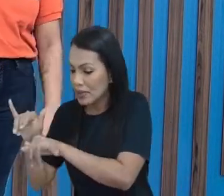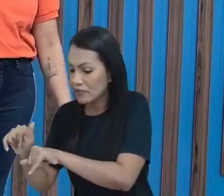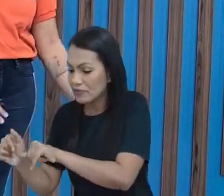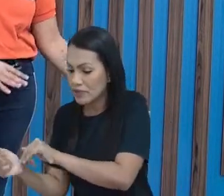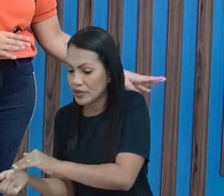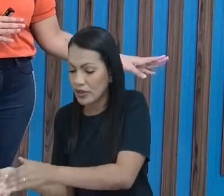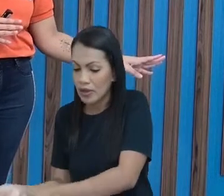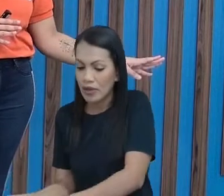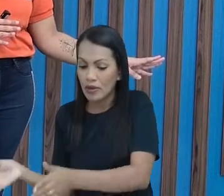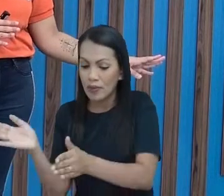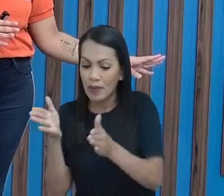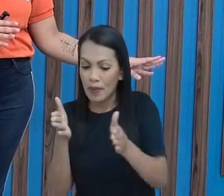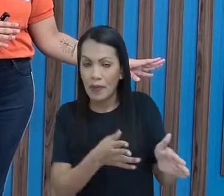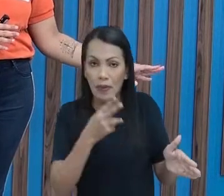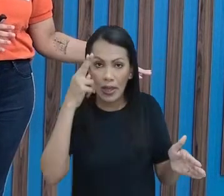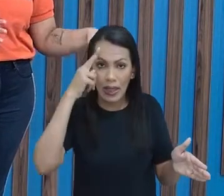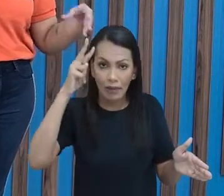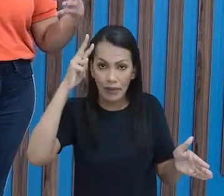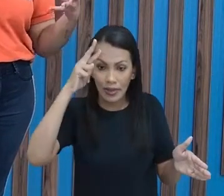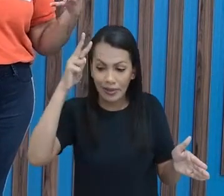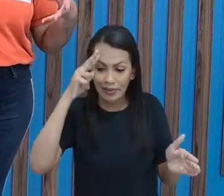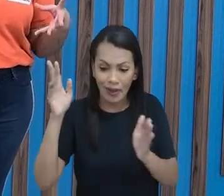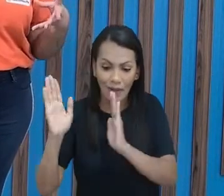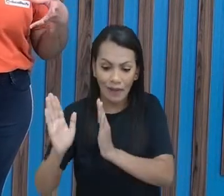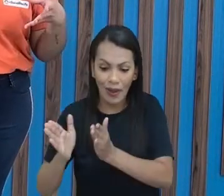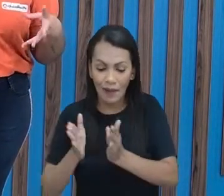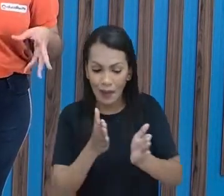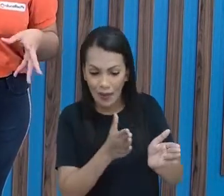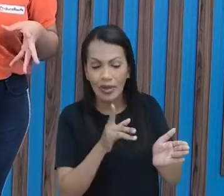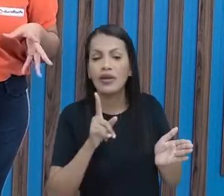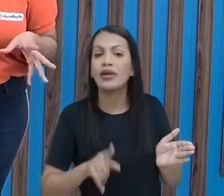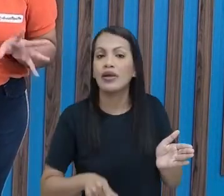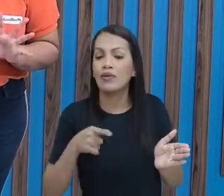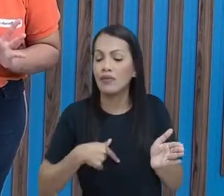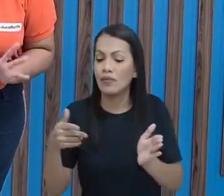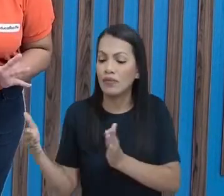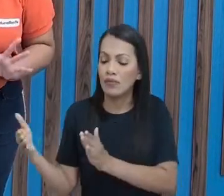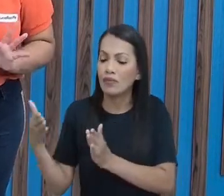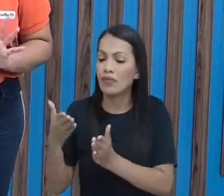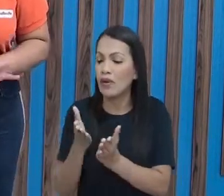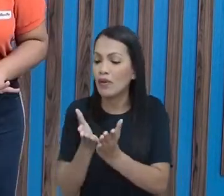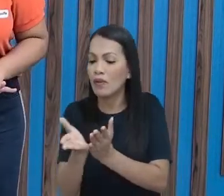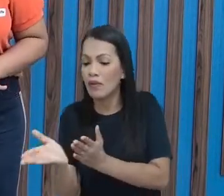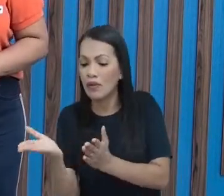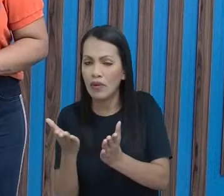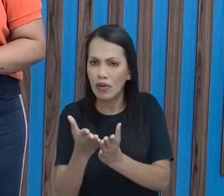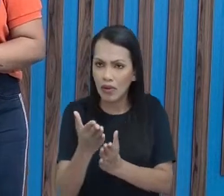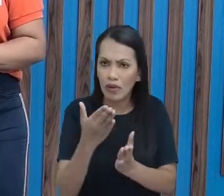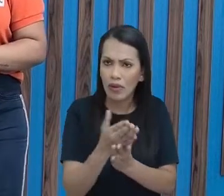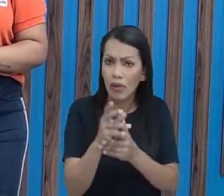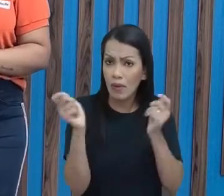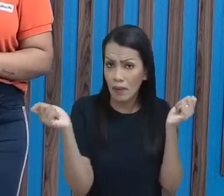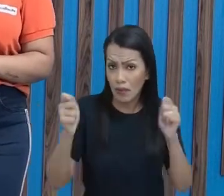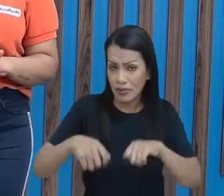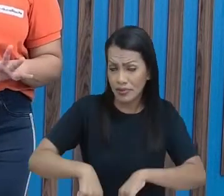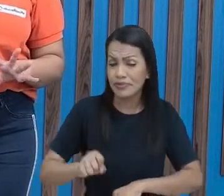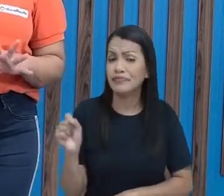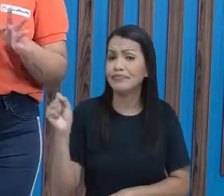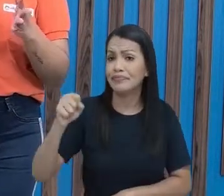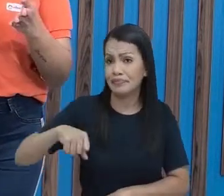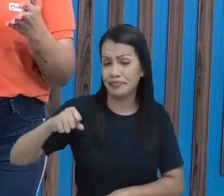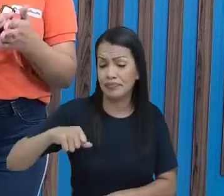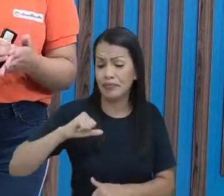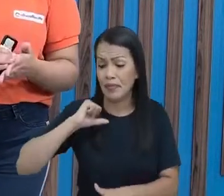saem recuperando todo o enredo. Isso é um percurso muito possível, tá? A alteração ainda se